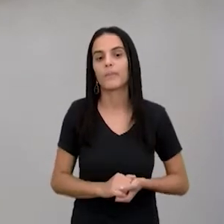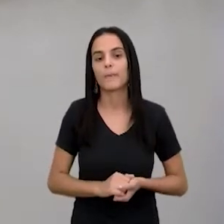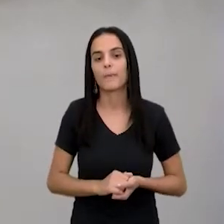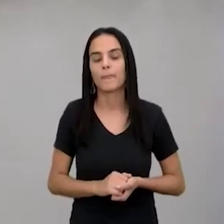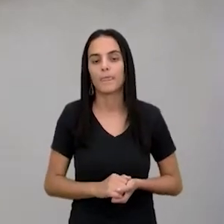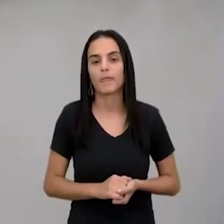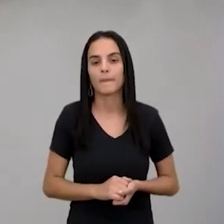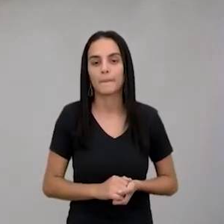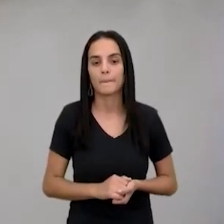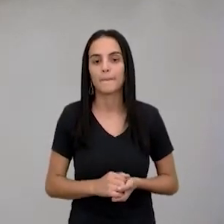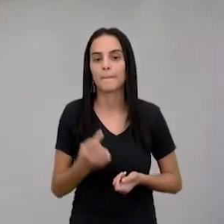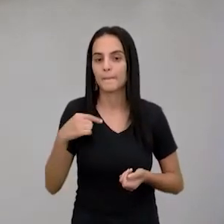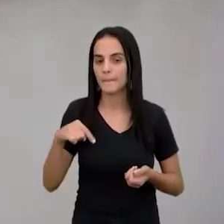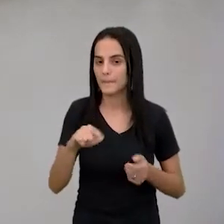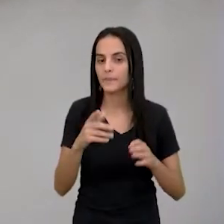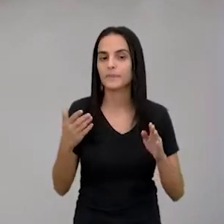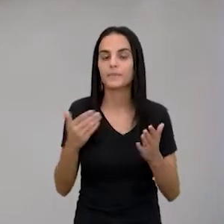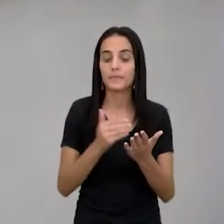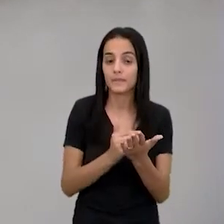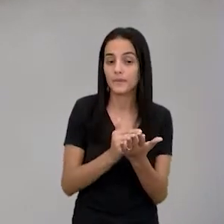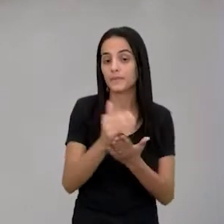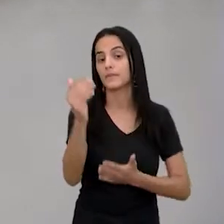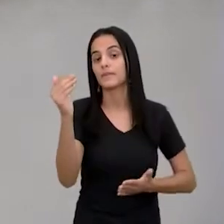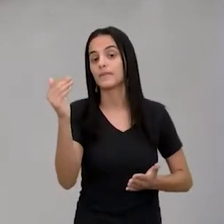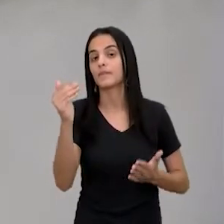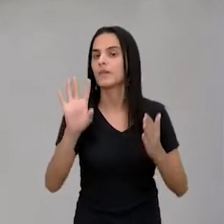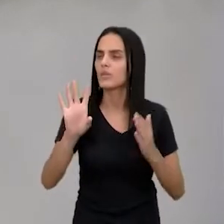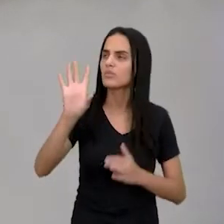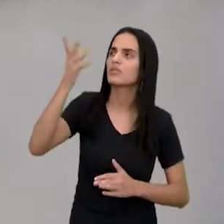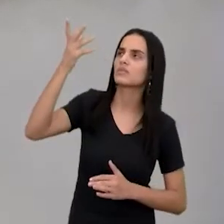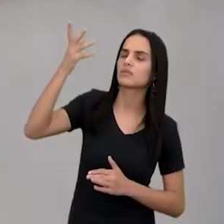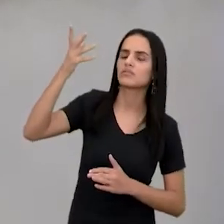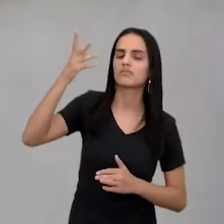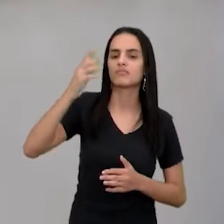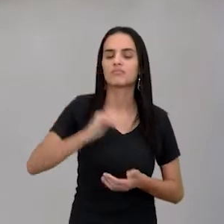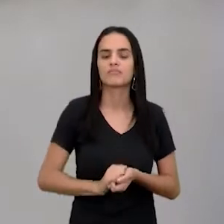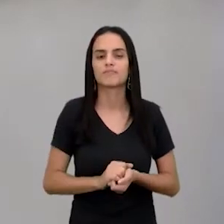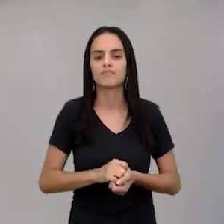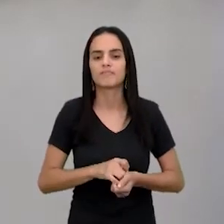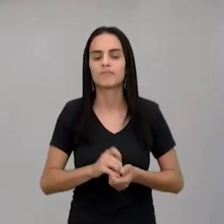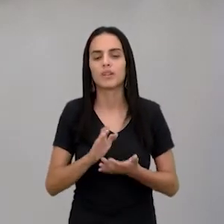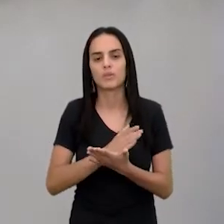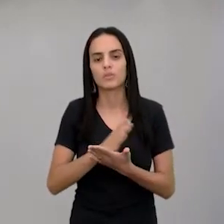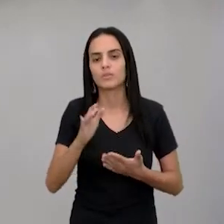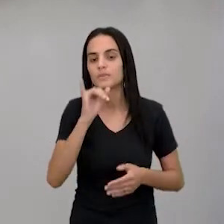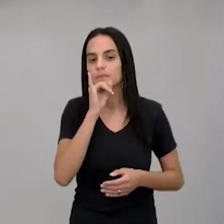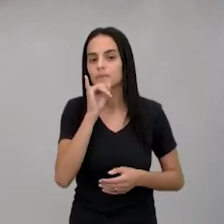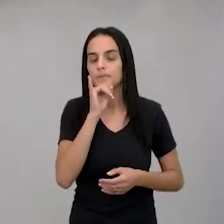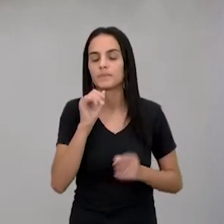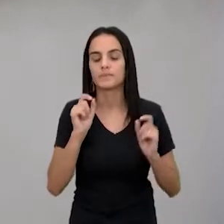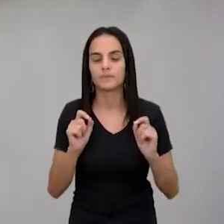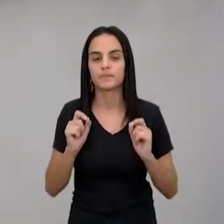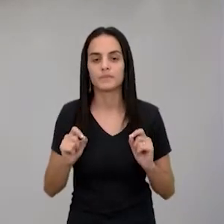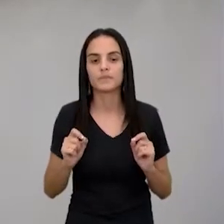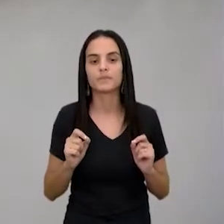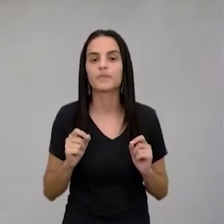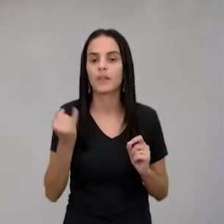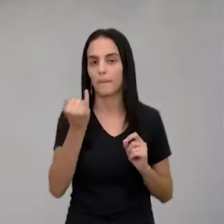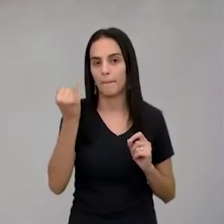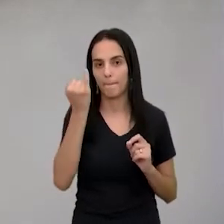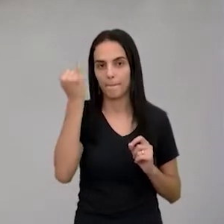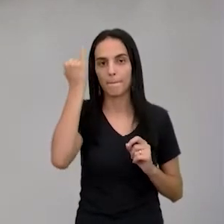apenas, né, ela não era por si só, né, ela era ali, ó, complementar na alimentação e paralela à caça e à coleta de frutas